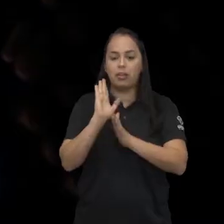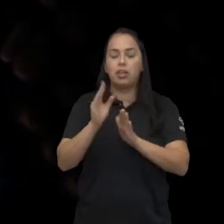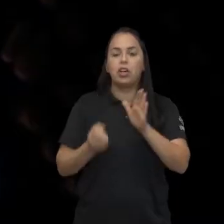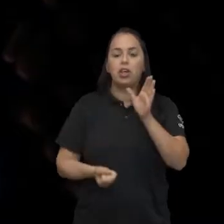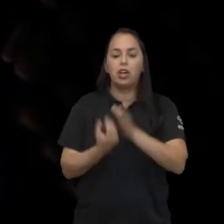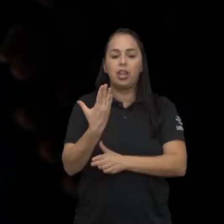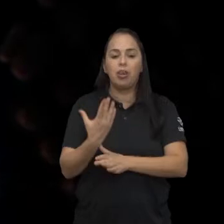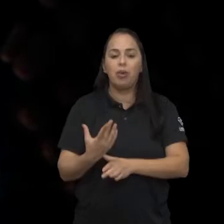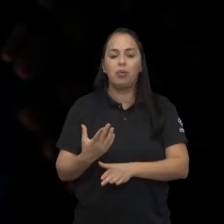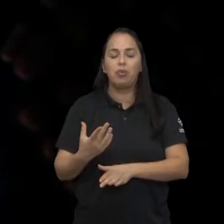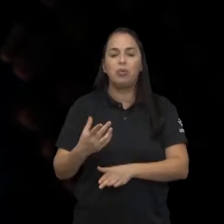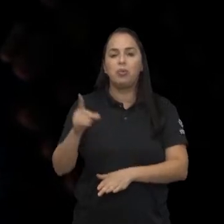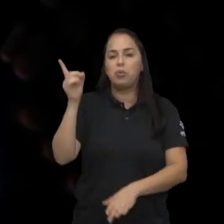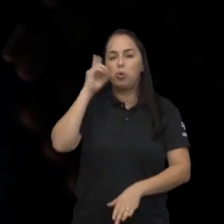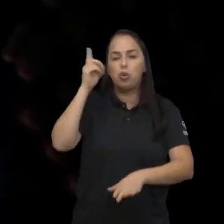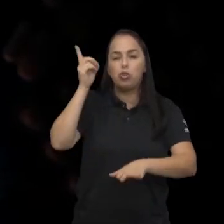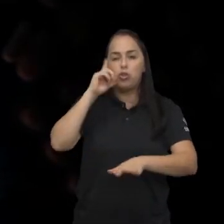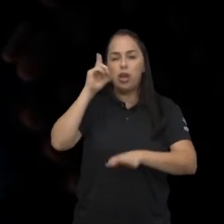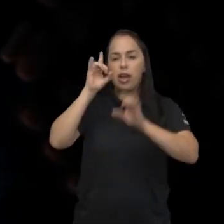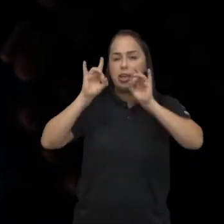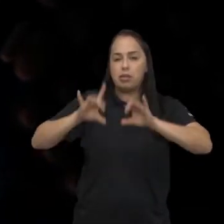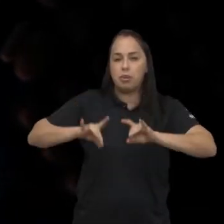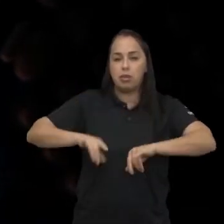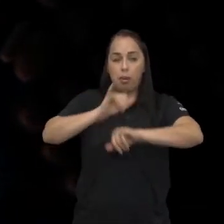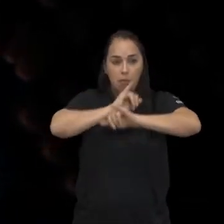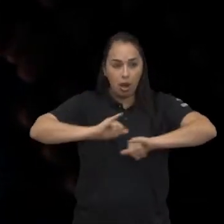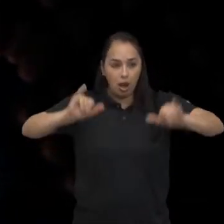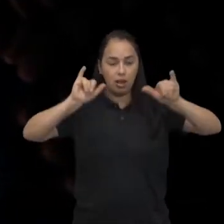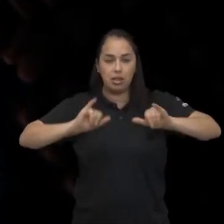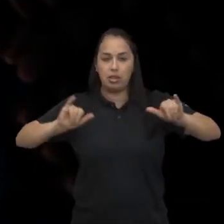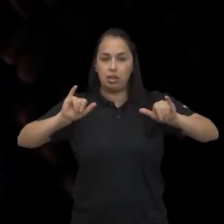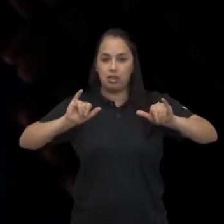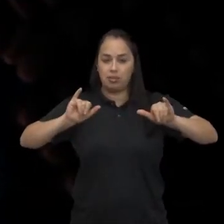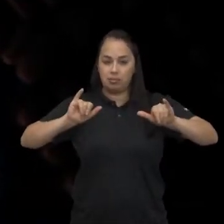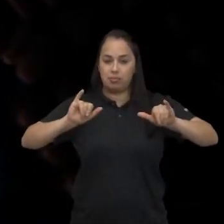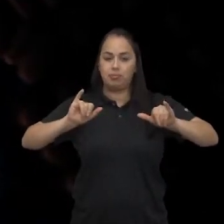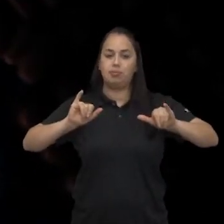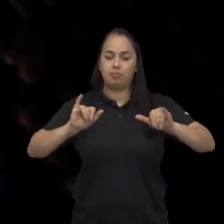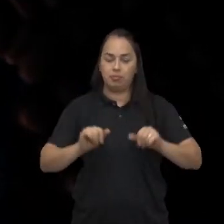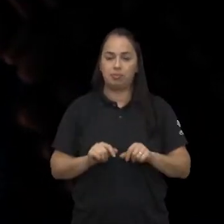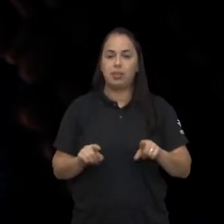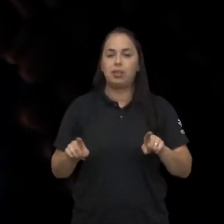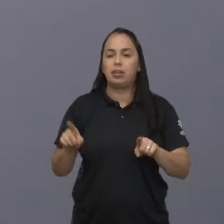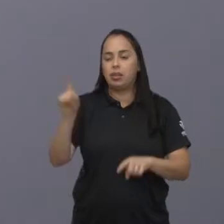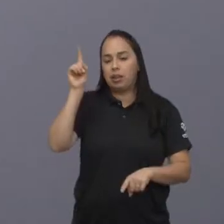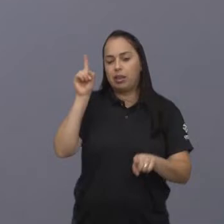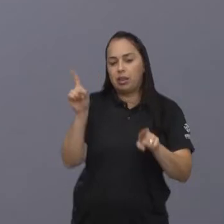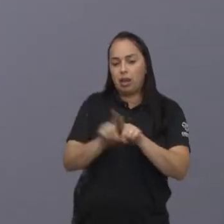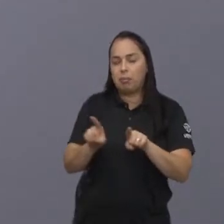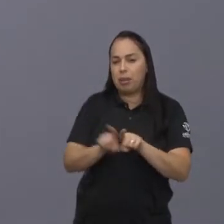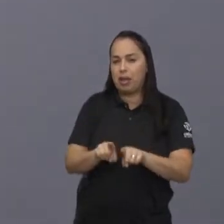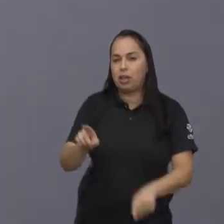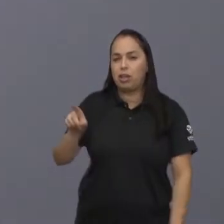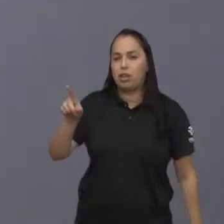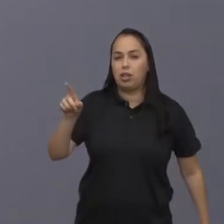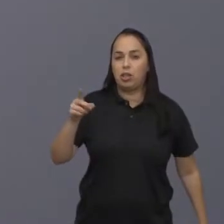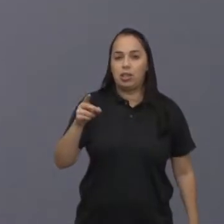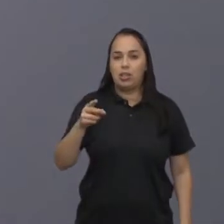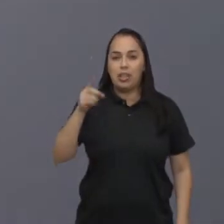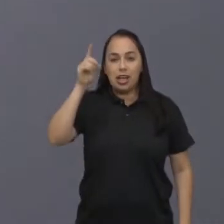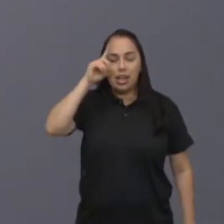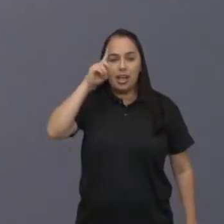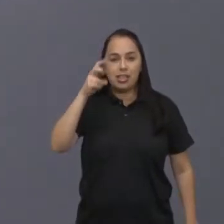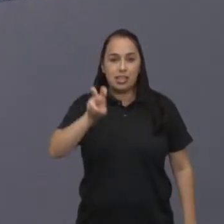vereadores uma delas criou o dia Municipal da conscientização e prevenção da auto-medicação data lembrada